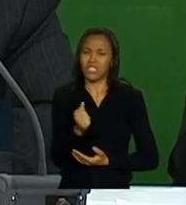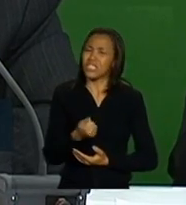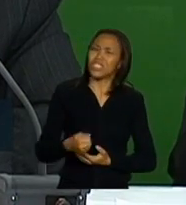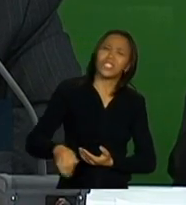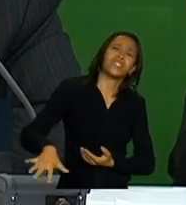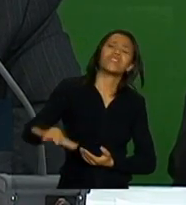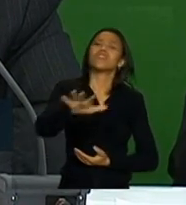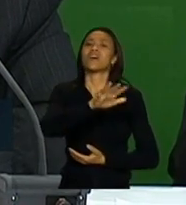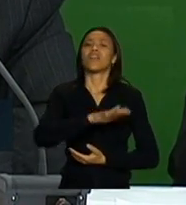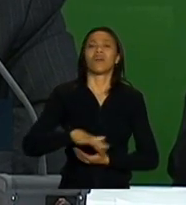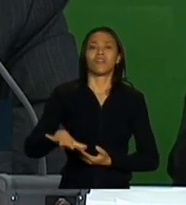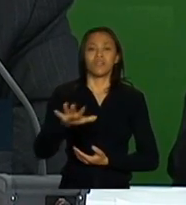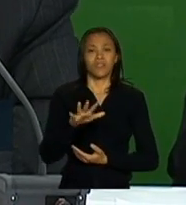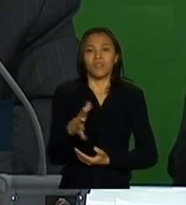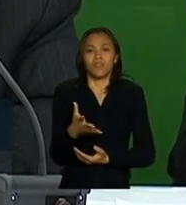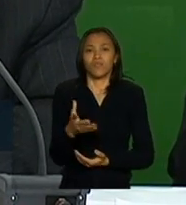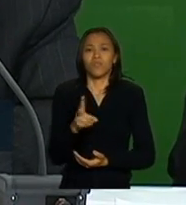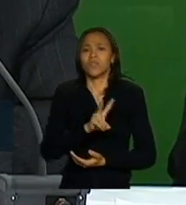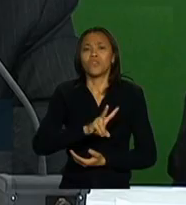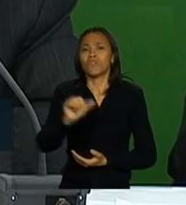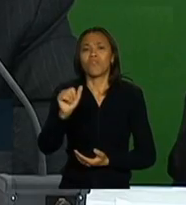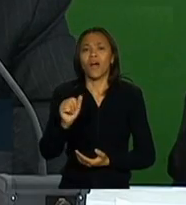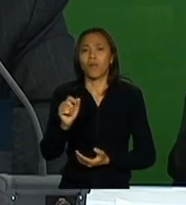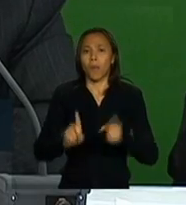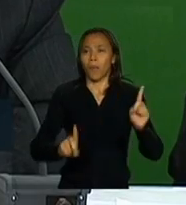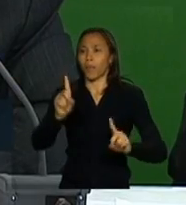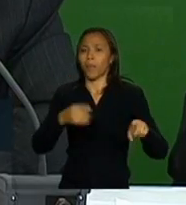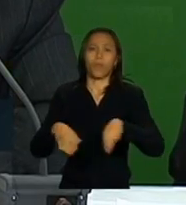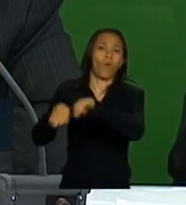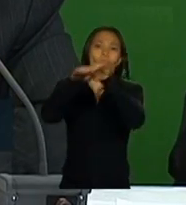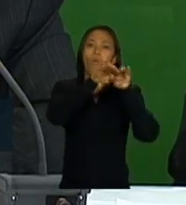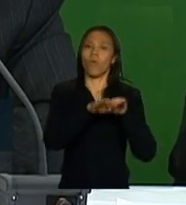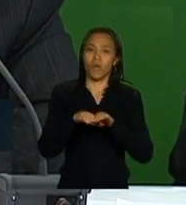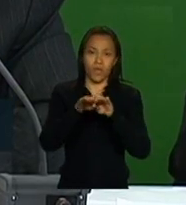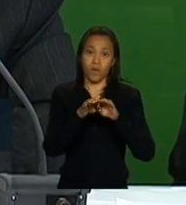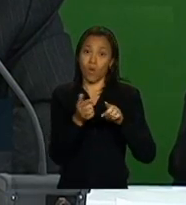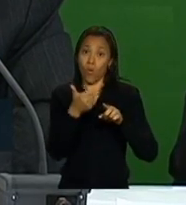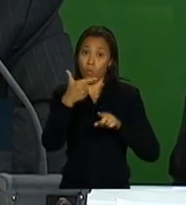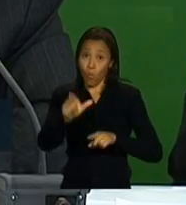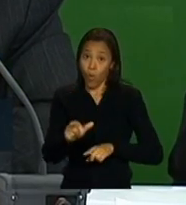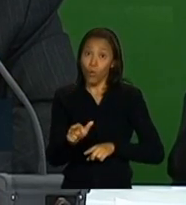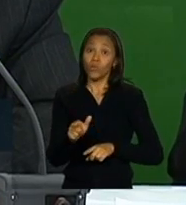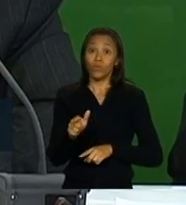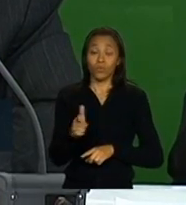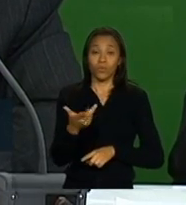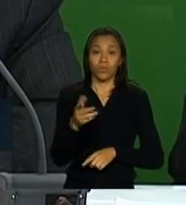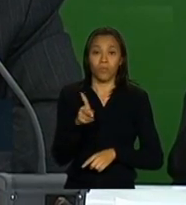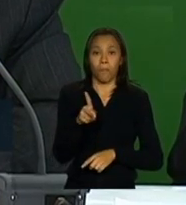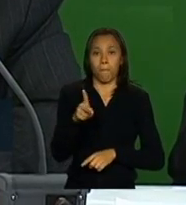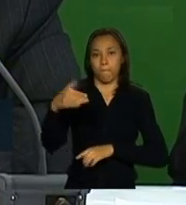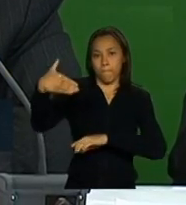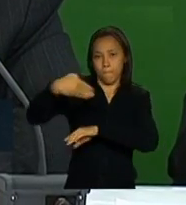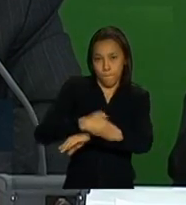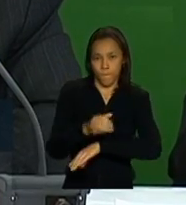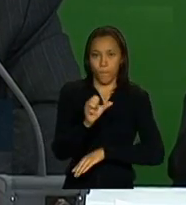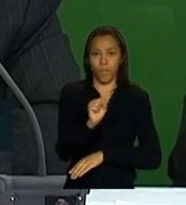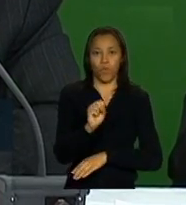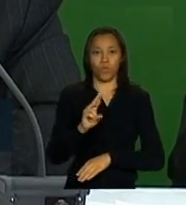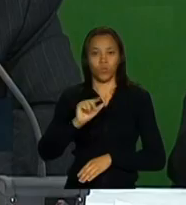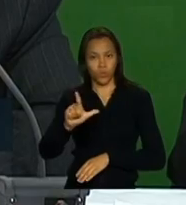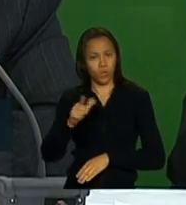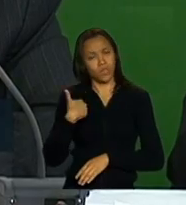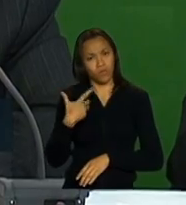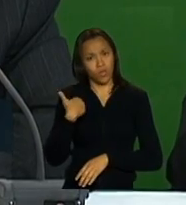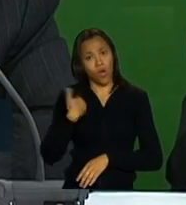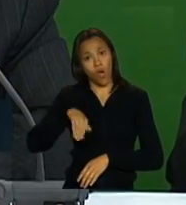enfim, que não vai concorrer com o Porto Sul. Por isso que nós escolhemos o Porto de Ilhéus